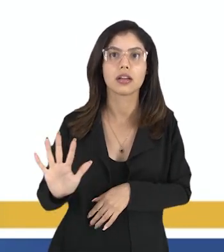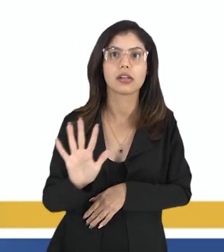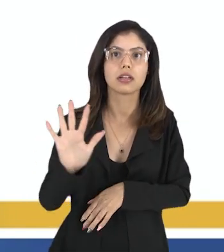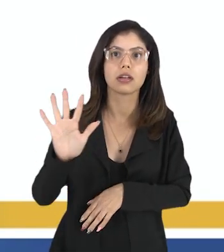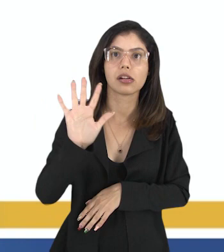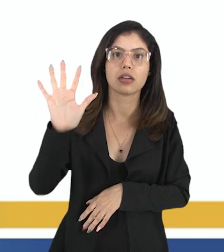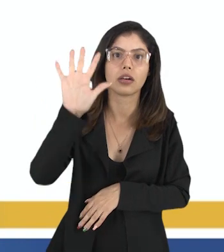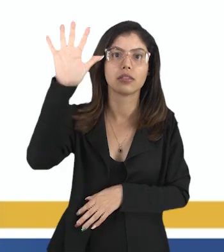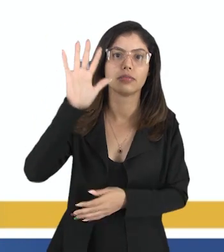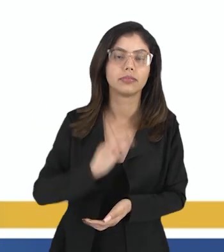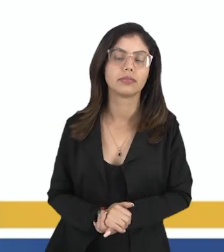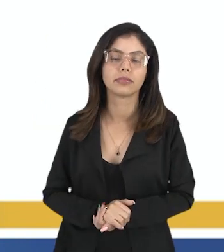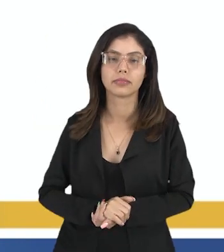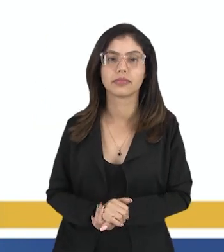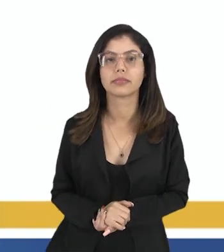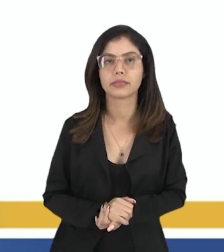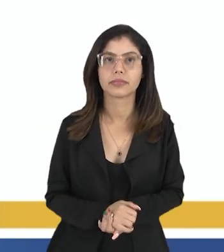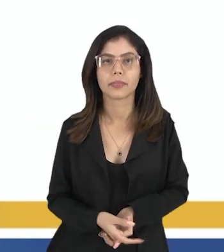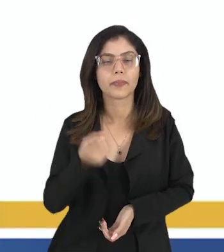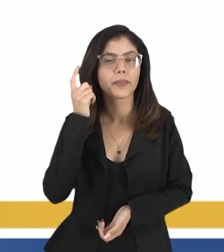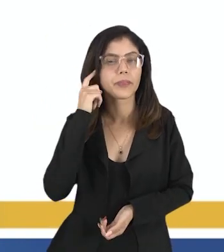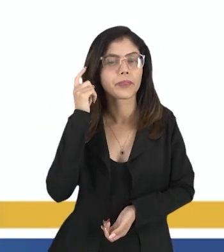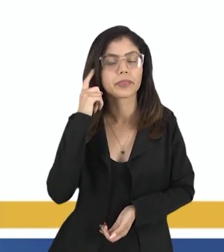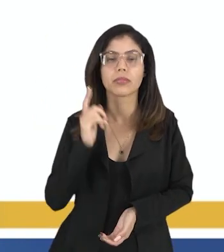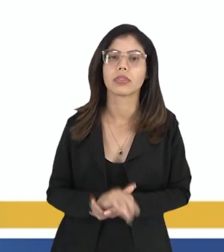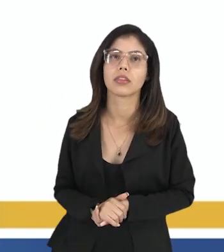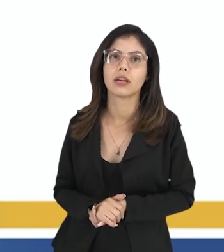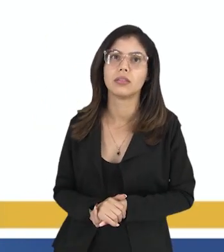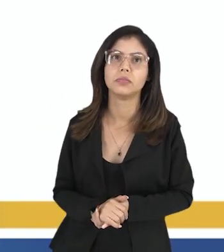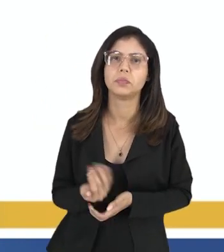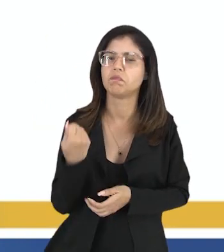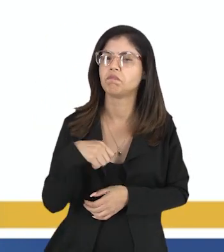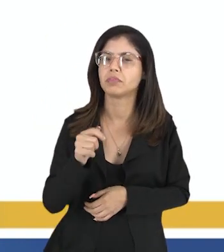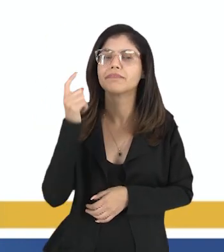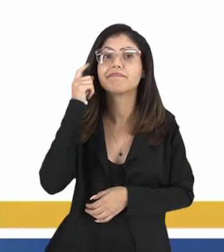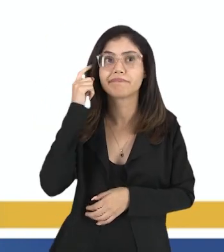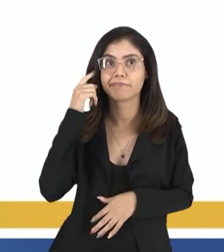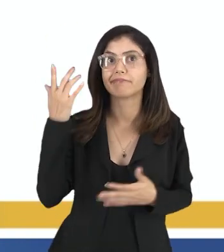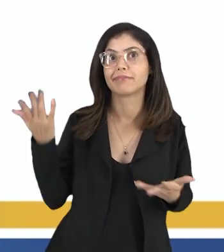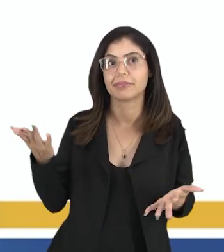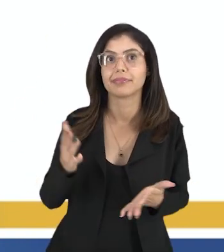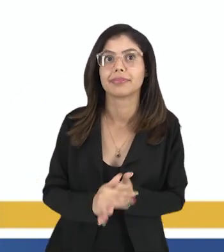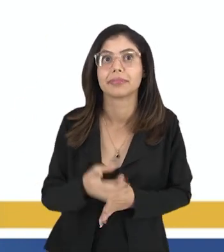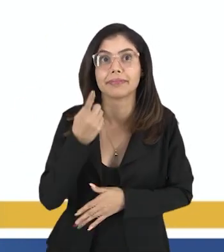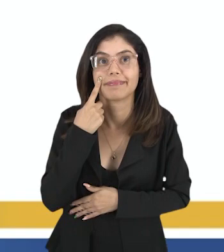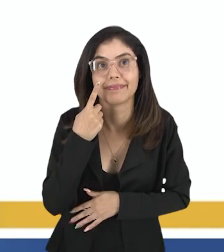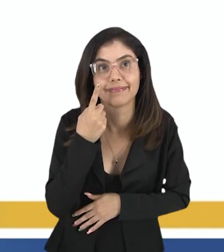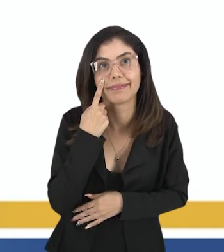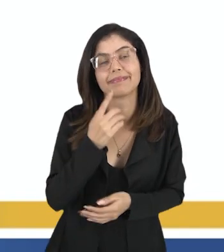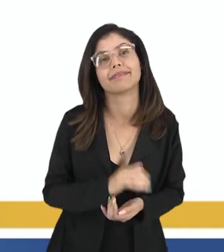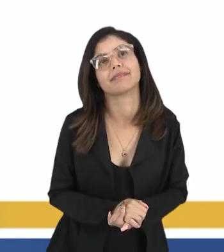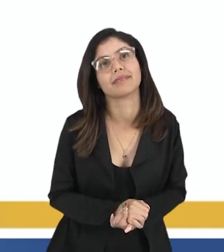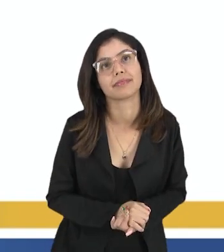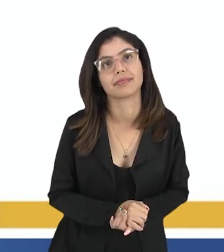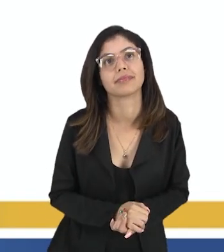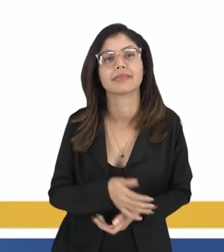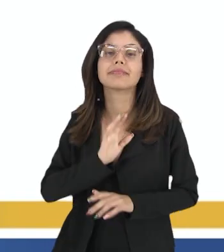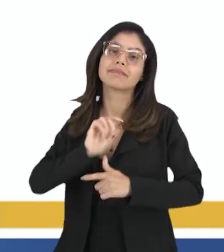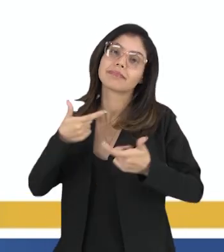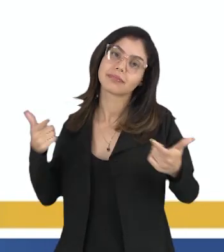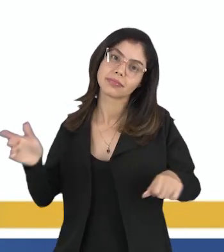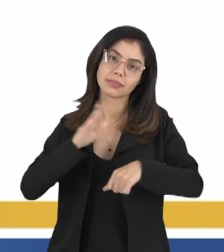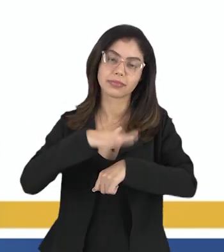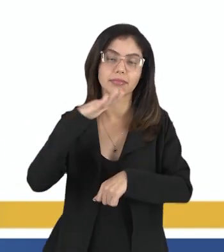favelas, E aí, se a gente parar para pensar, a gente nem precisa parar para pensar, A gente só olha e a gente vai ver que a maior parte